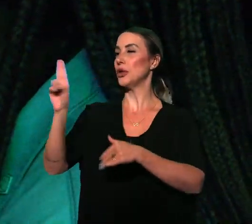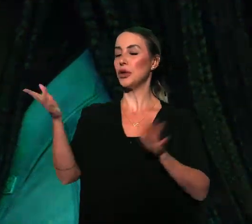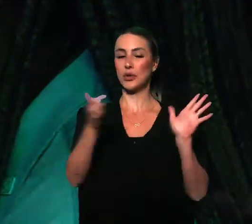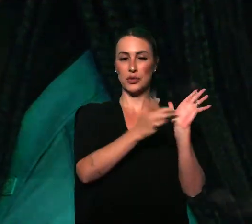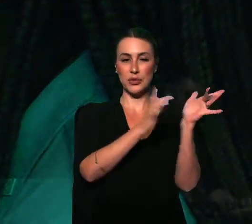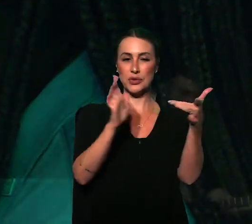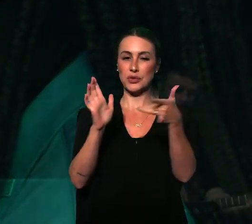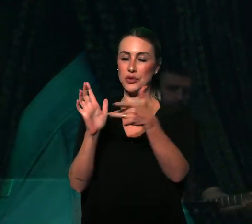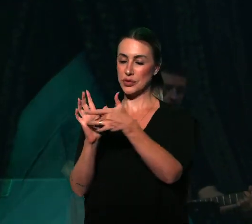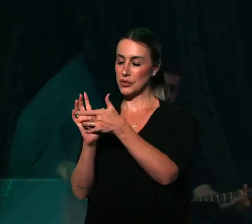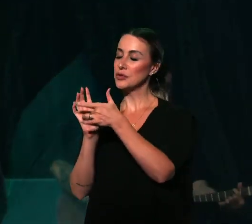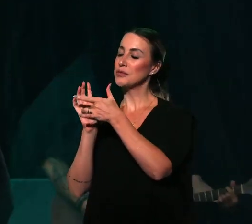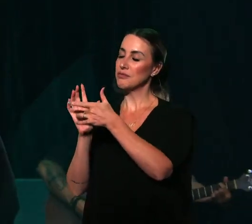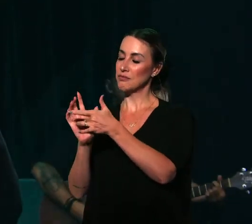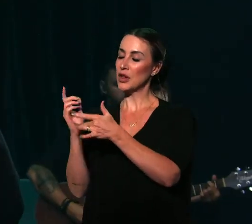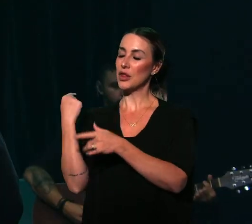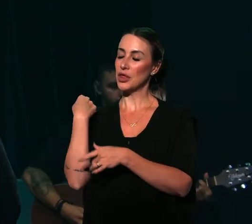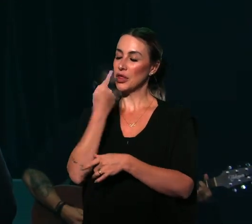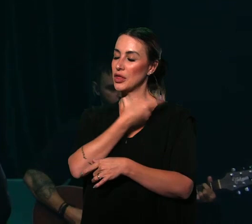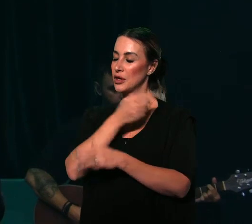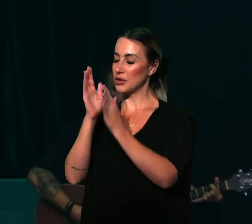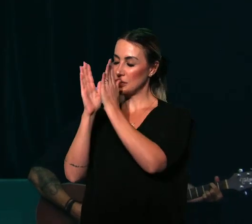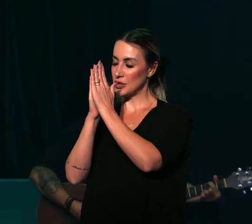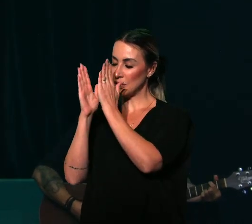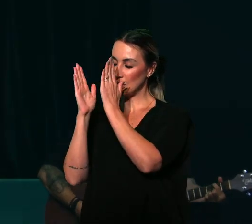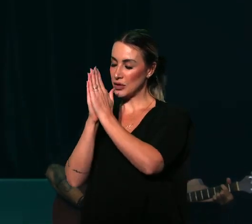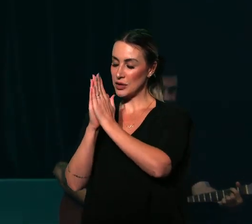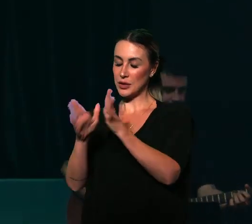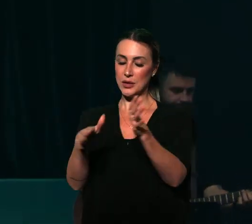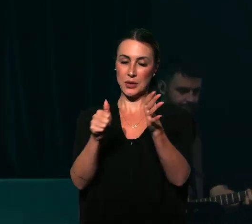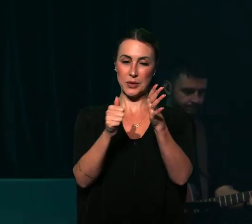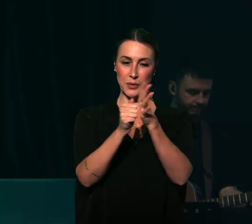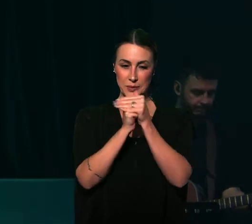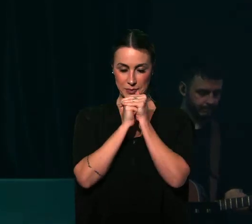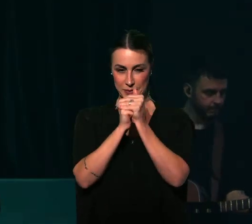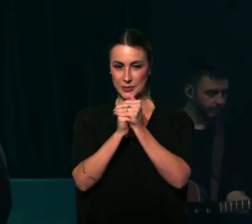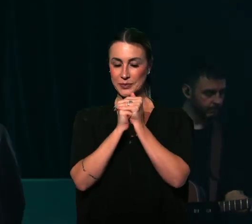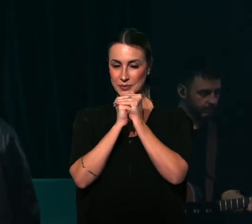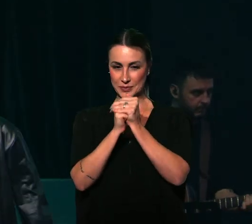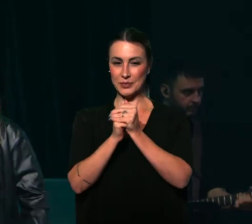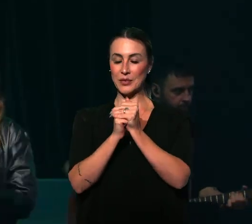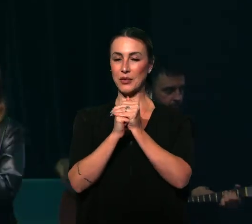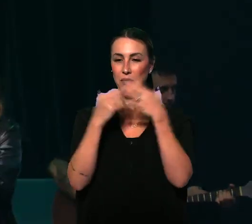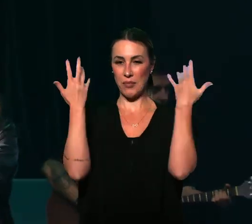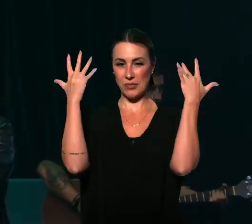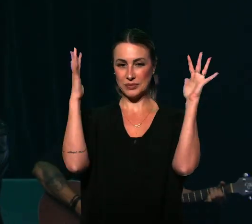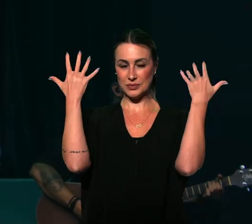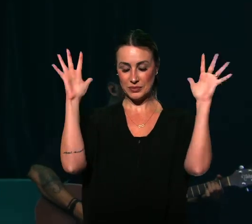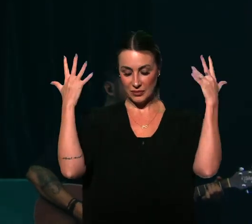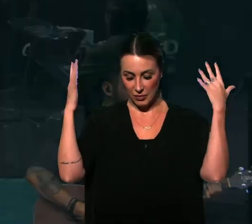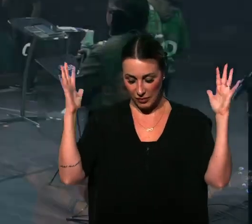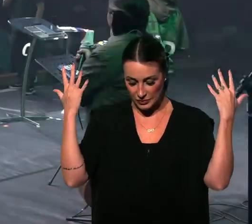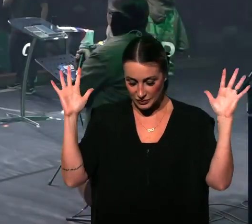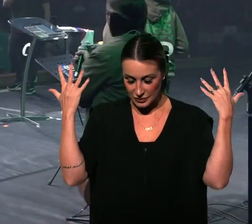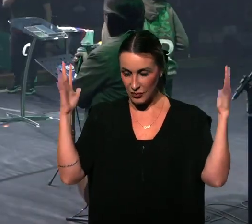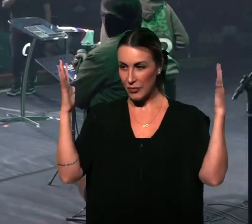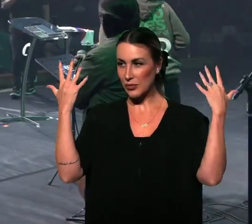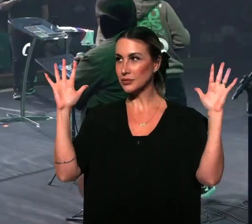oração no nome de Jesus. Amém, amém e amém. Só uma salva de palmas no seu lugar onde você está.